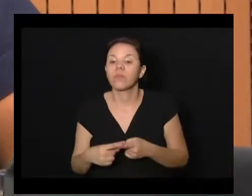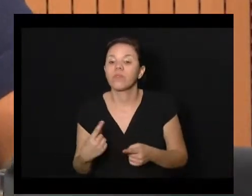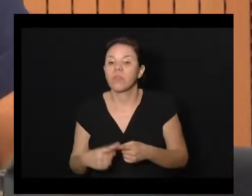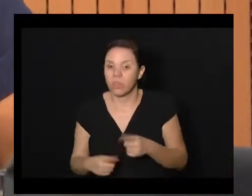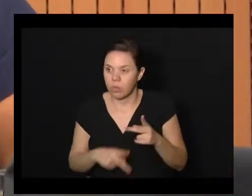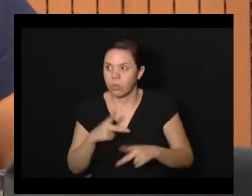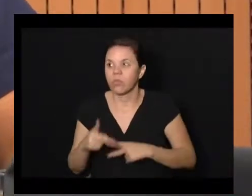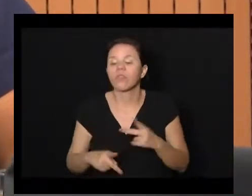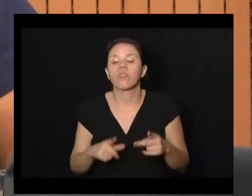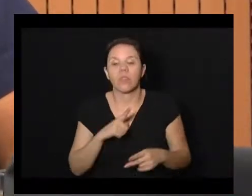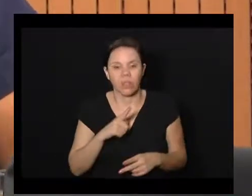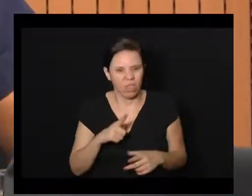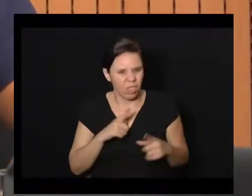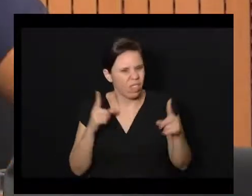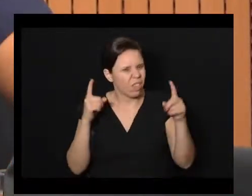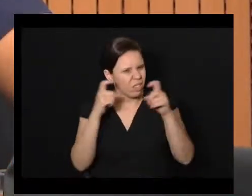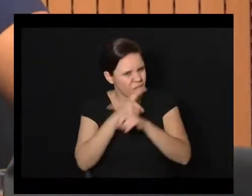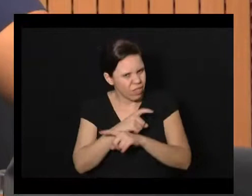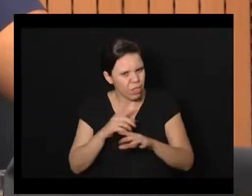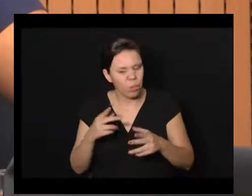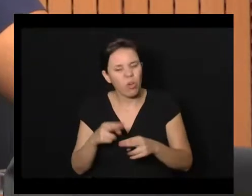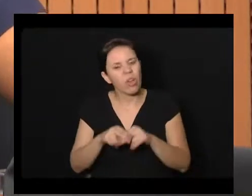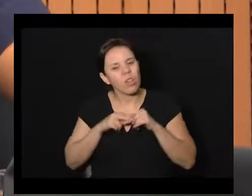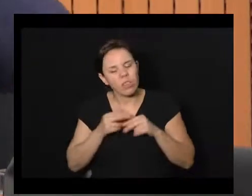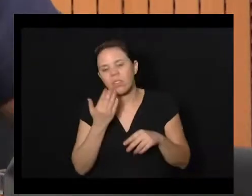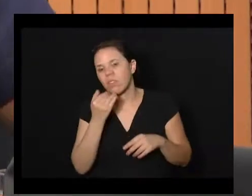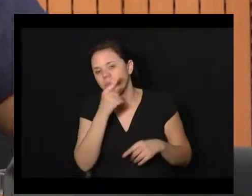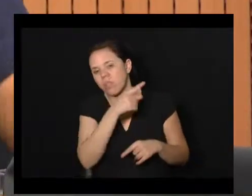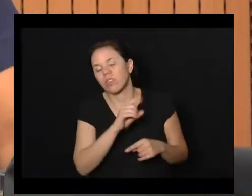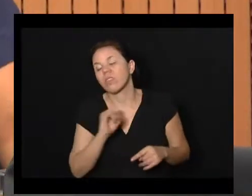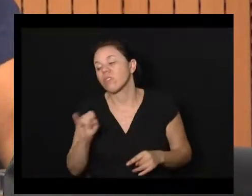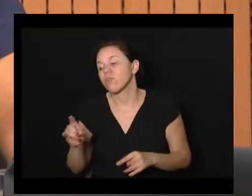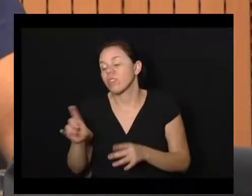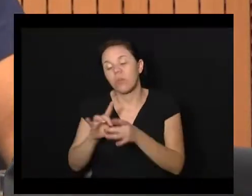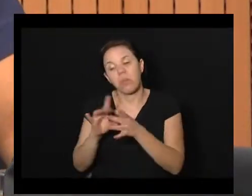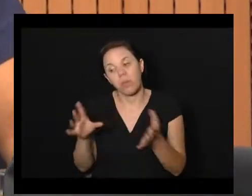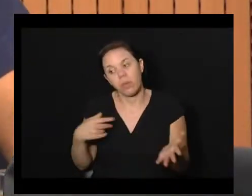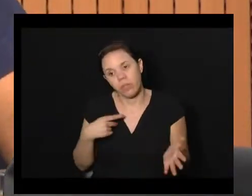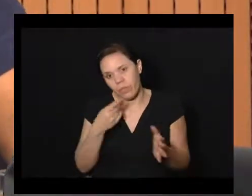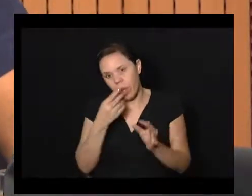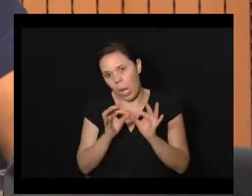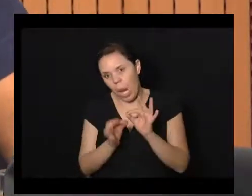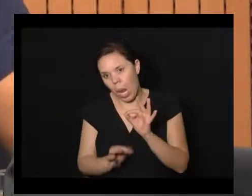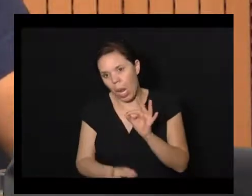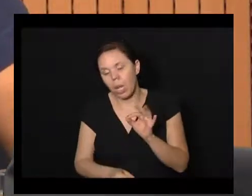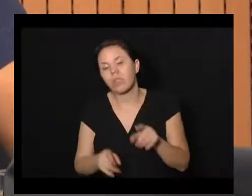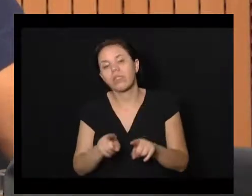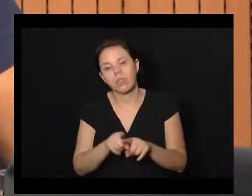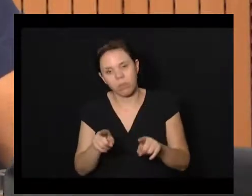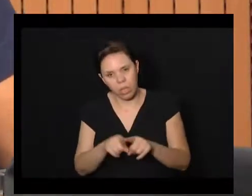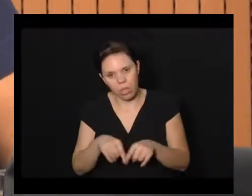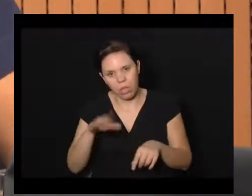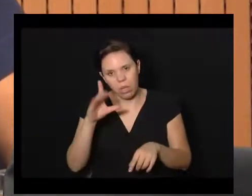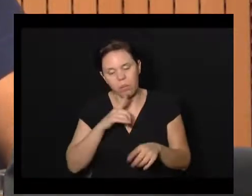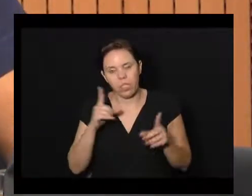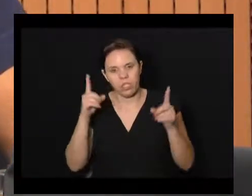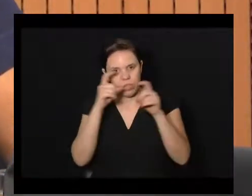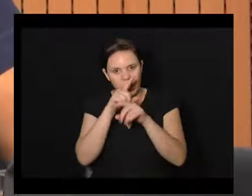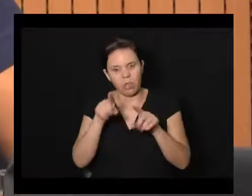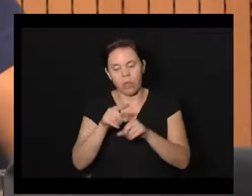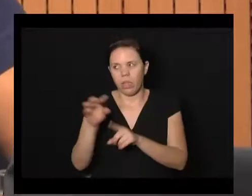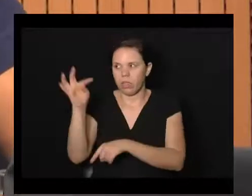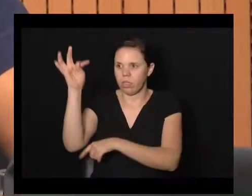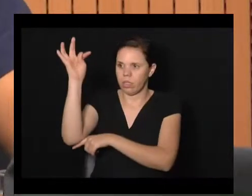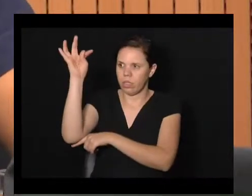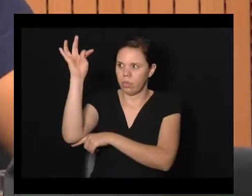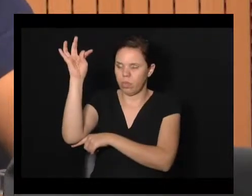elas ficam no entorno da catedral por causa do alimento mas o senhor me permite estender um pouco nós temos outras dificuldades como no terminal central tem no